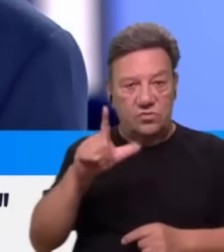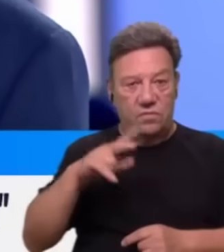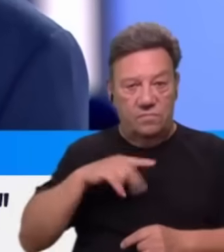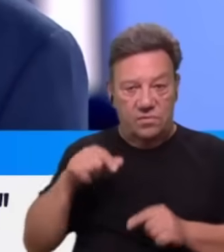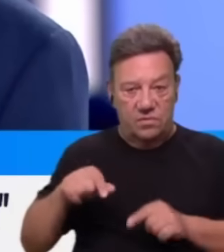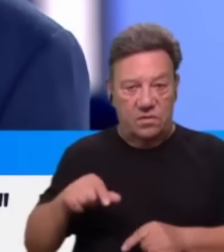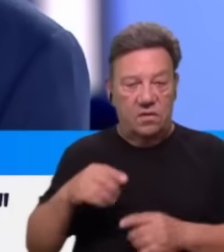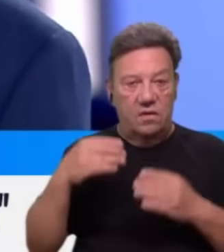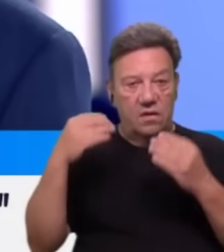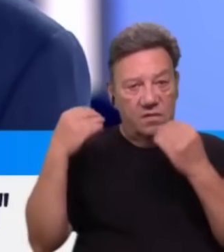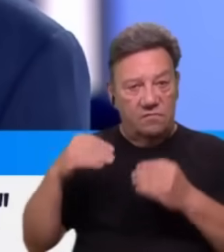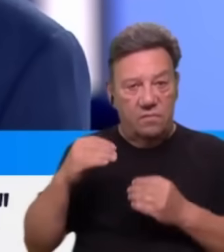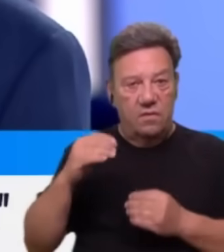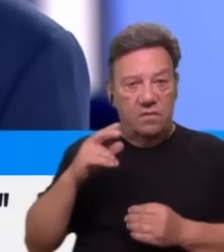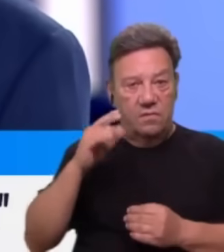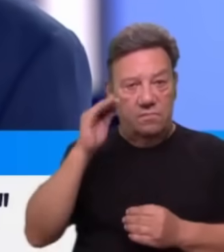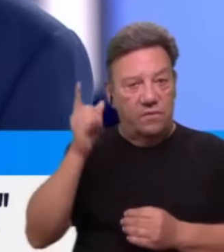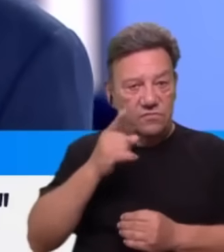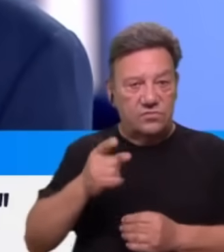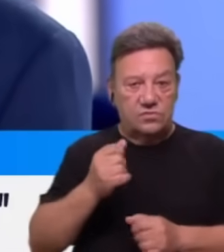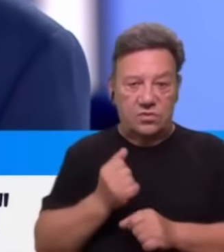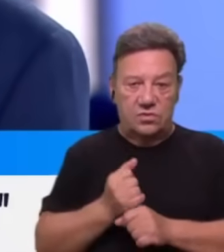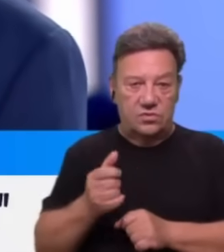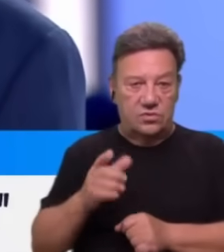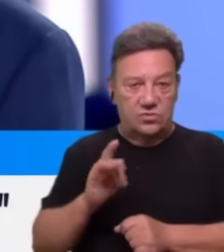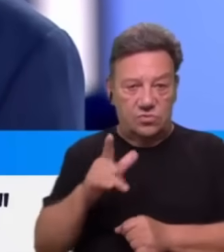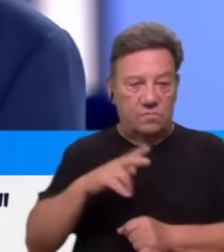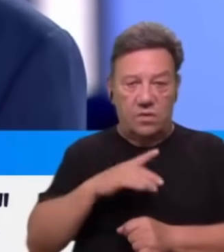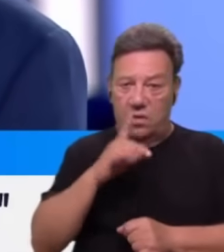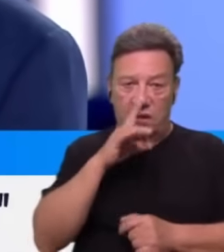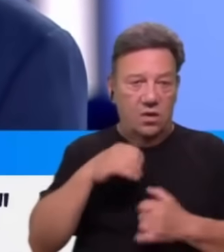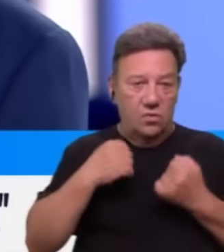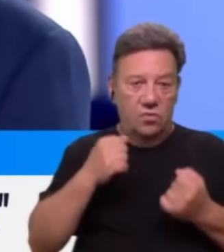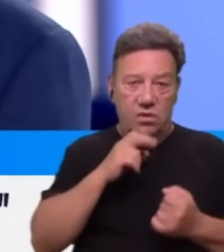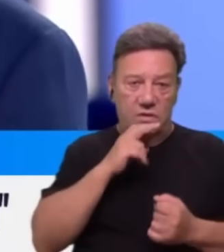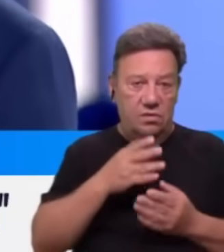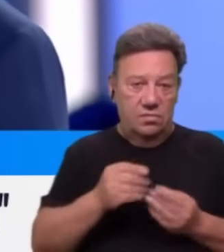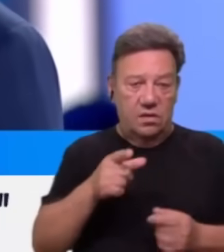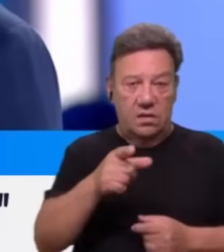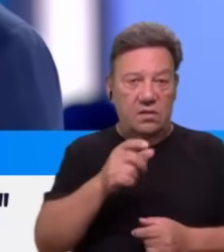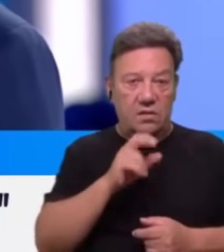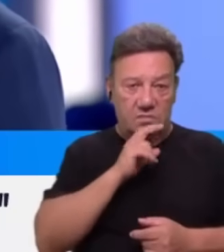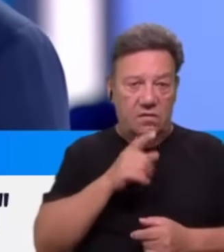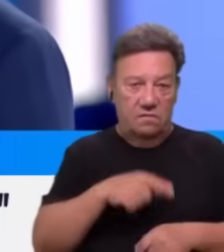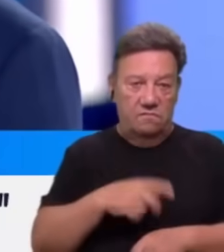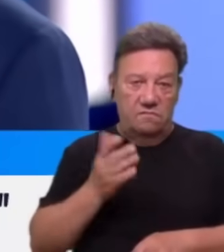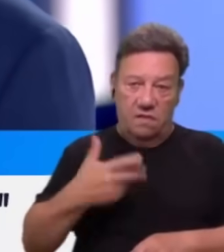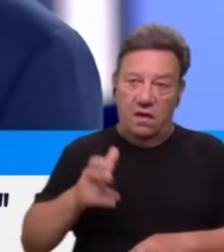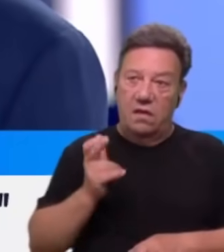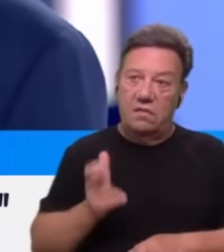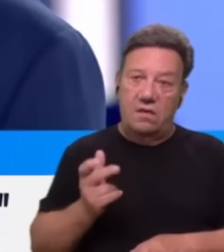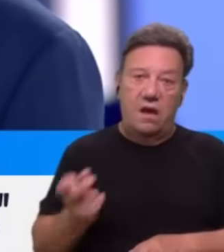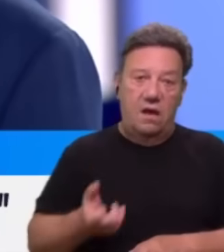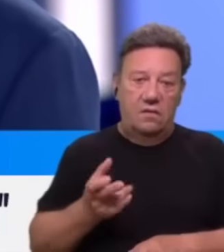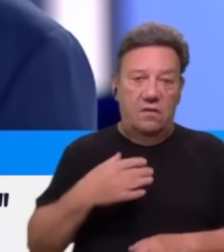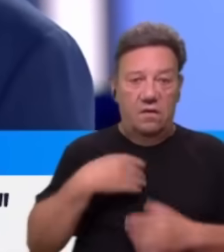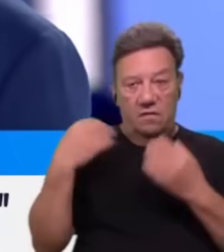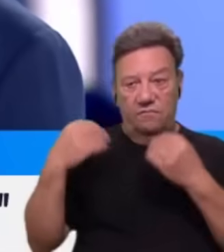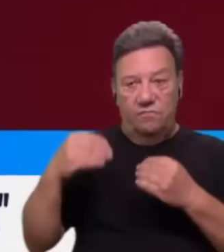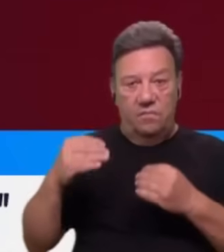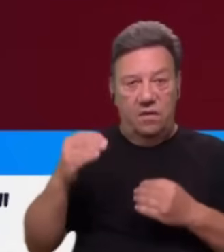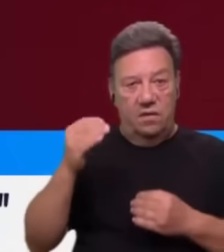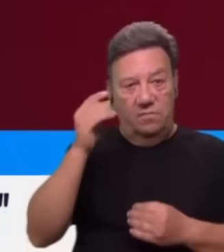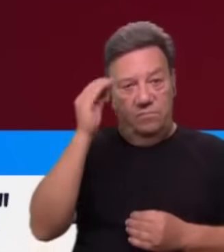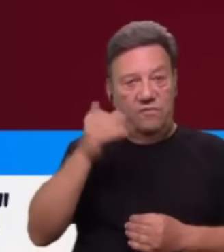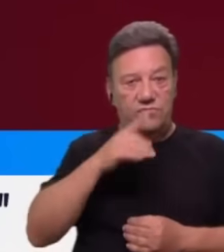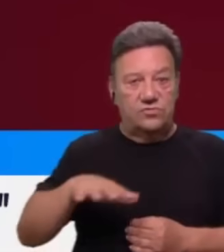formar professores da saúde do país porque senão nós nunca teremos solução para isso mas então a solução vai demorar anos para formar professores no